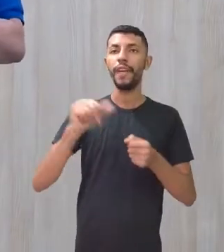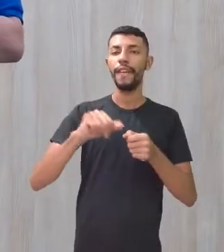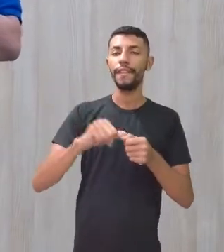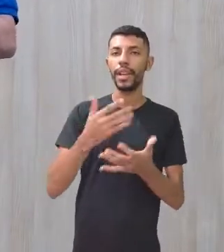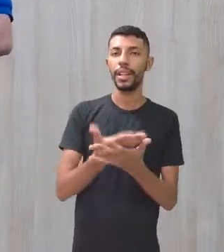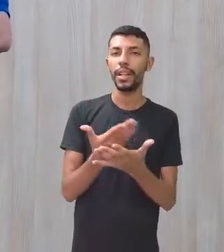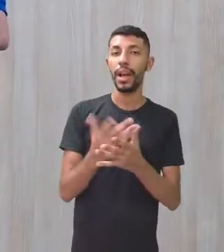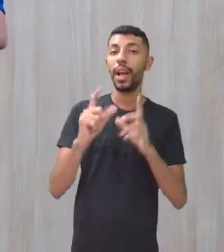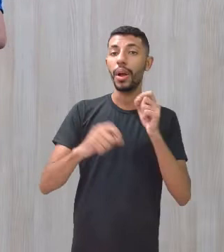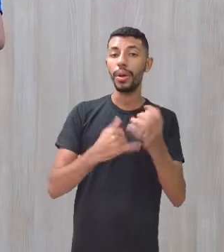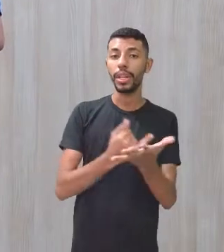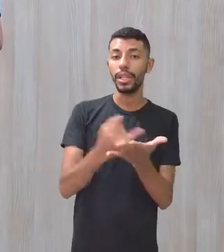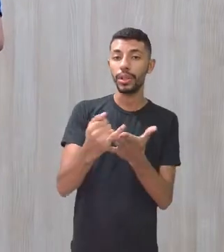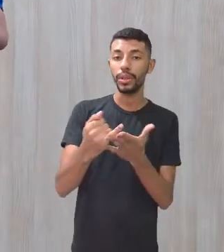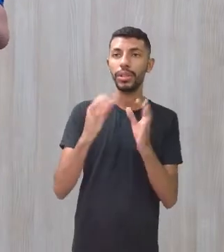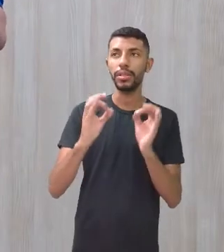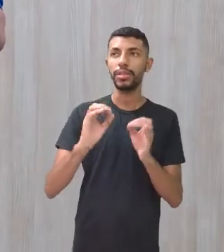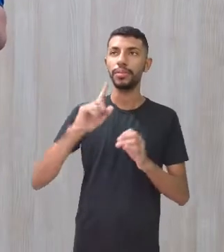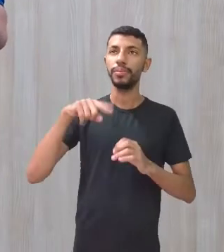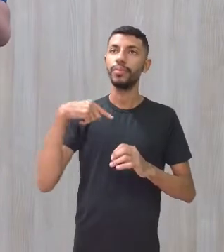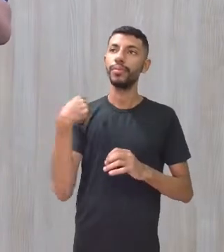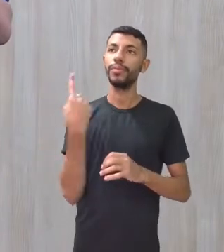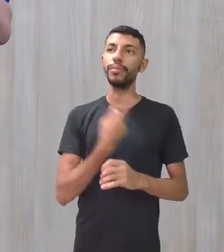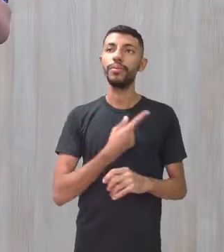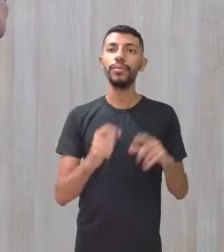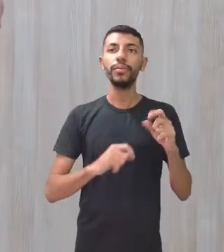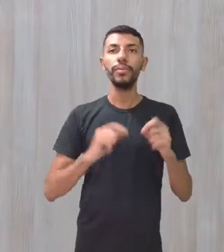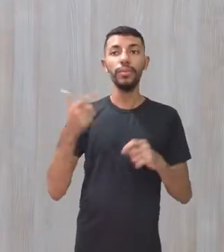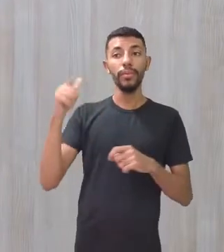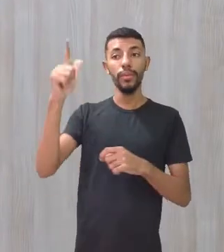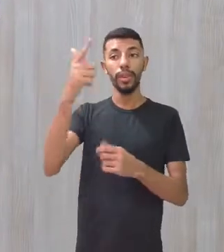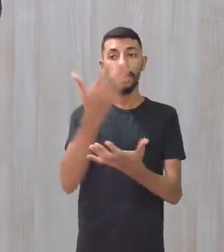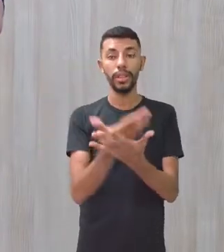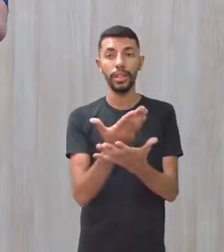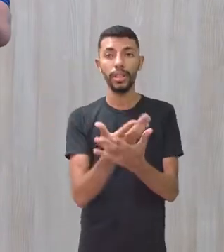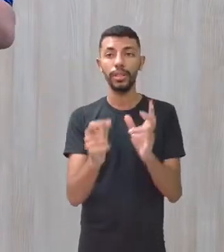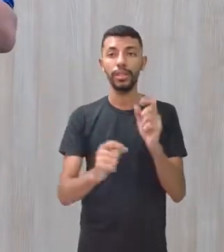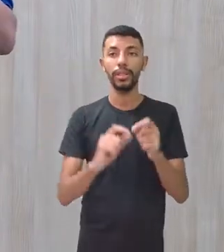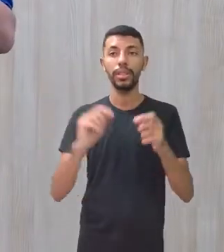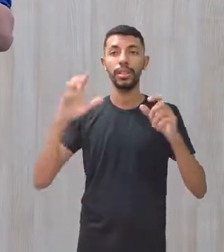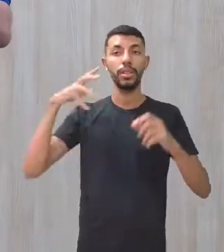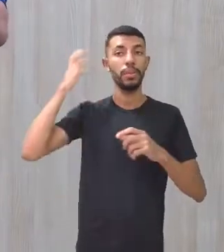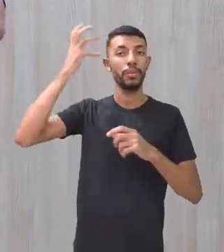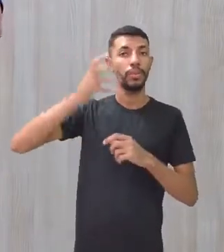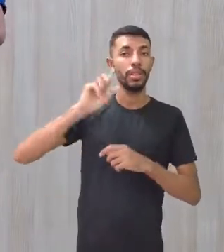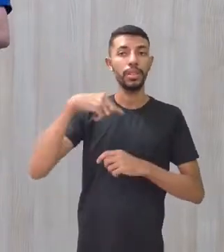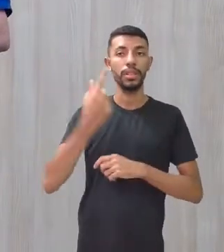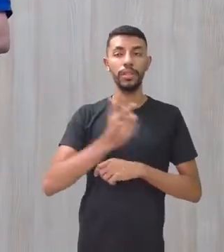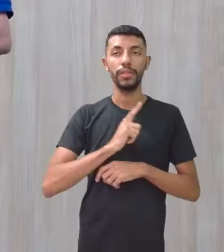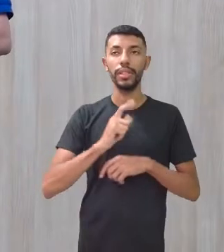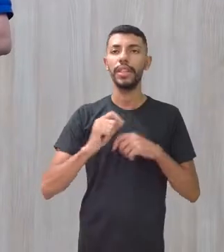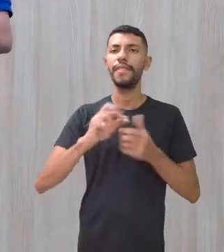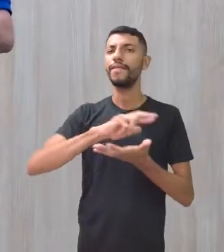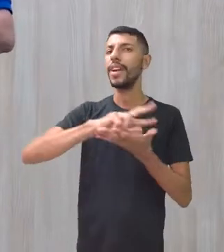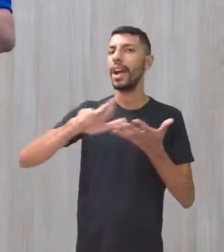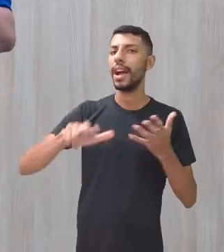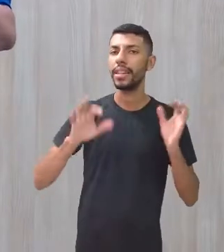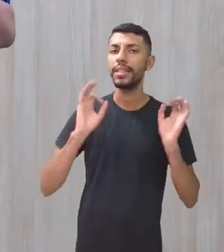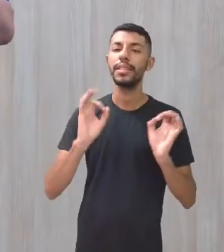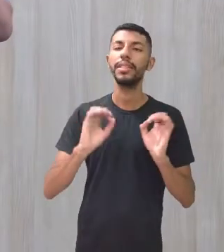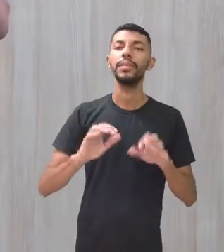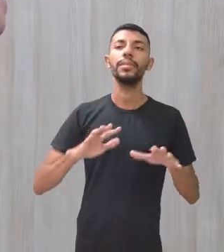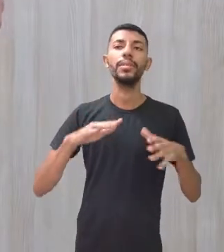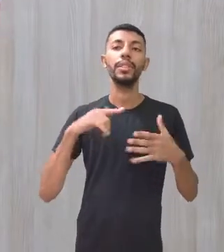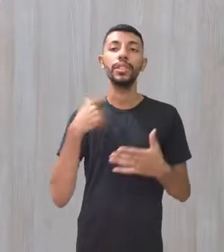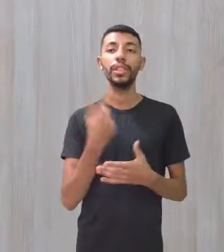foi uma introdução. A gente vai, em outras aulas de música, a gente vai ter muitas aulas de música, e a gente